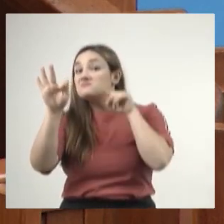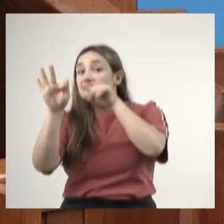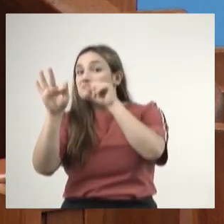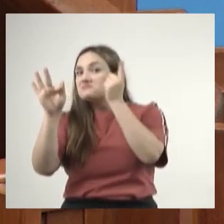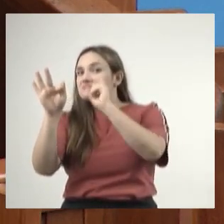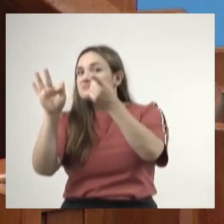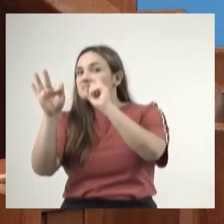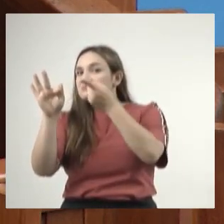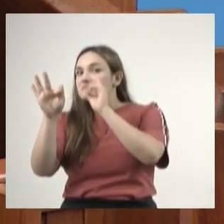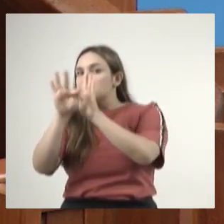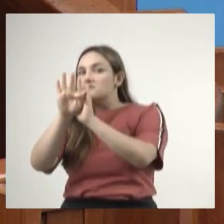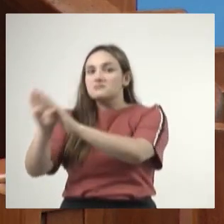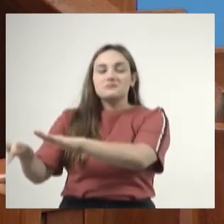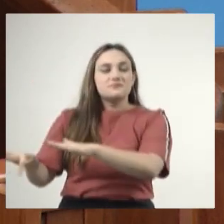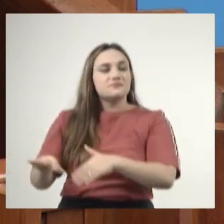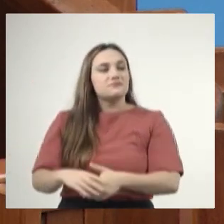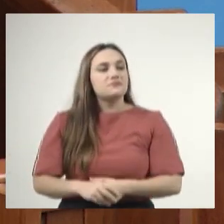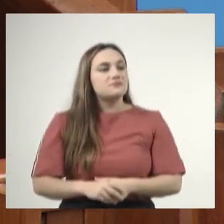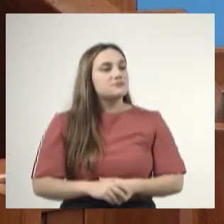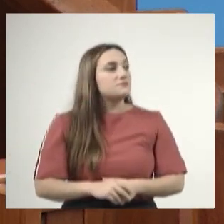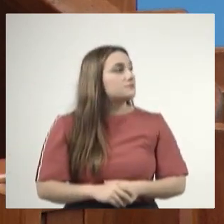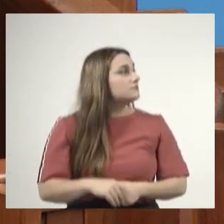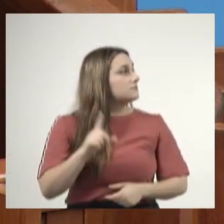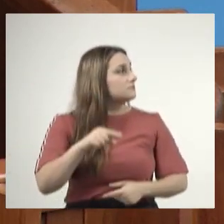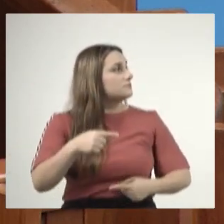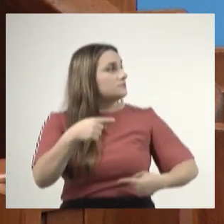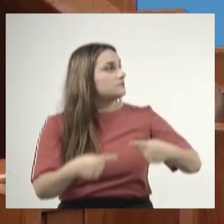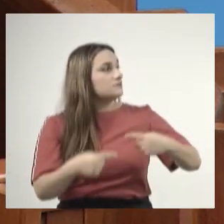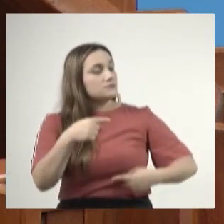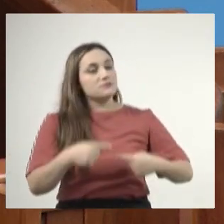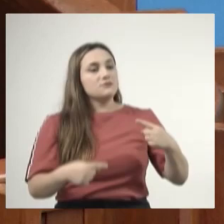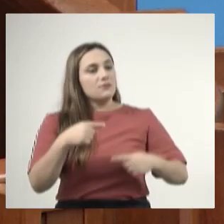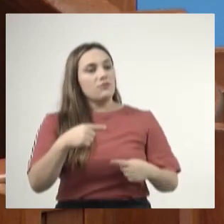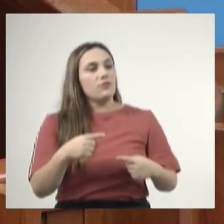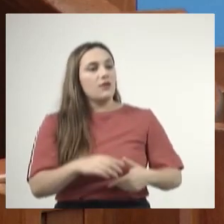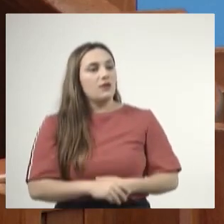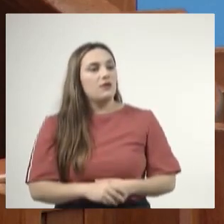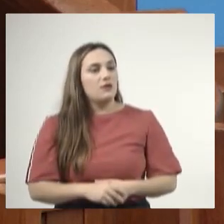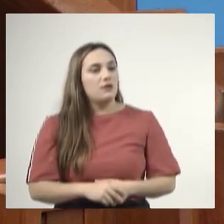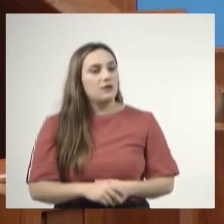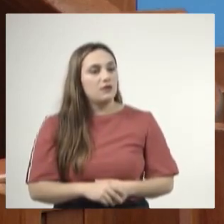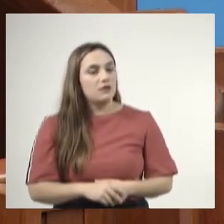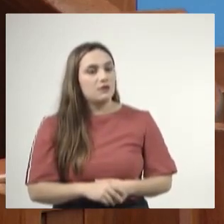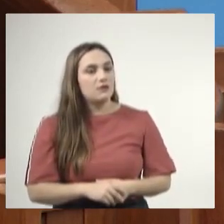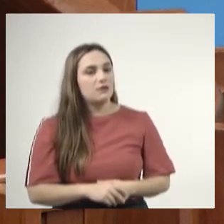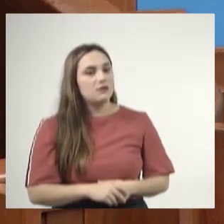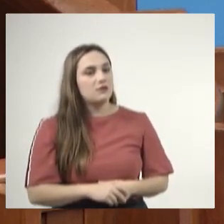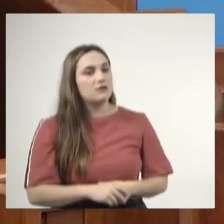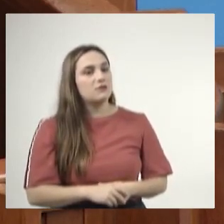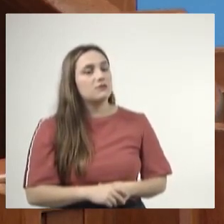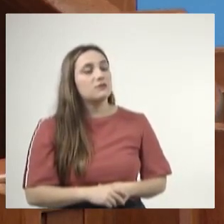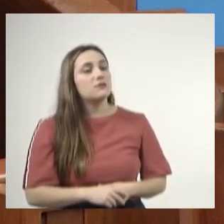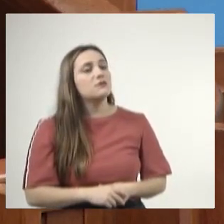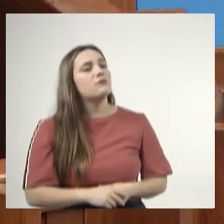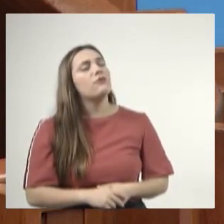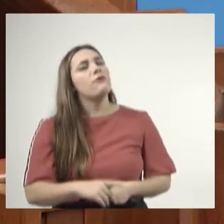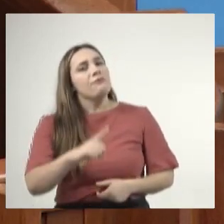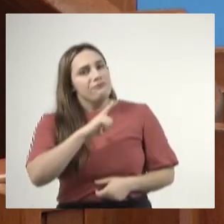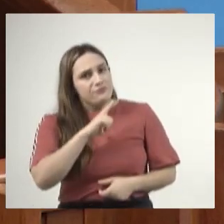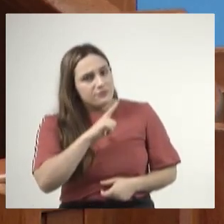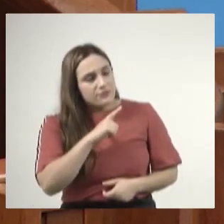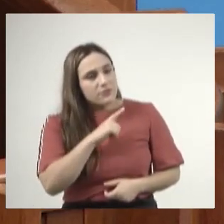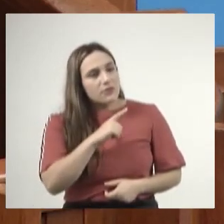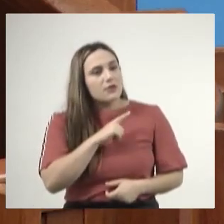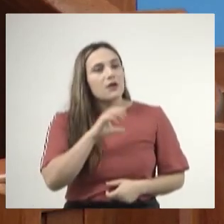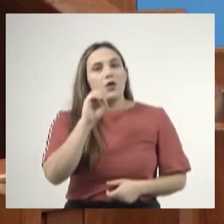com o setor produtivo, ou com os índios. É uma discussão com ONGs, certo? Que está lá na Amazônia, a ONG